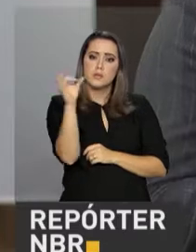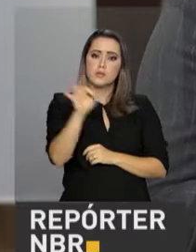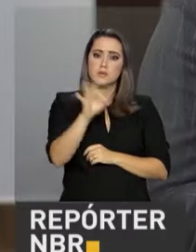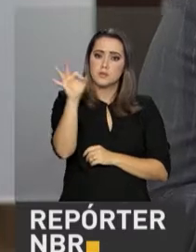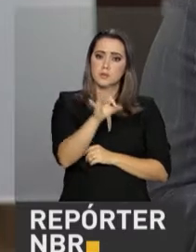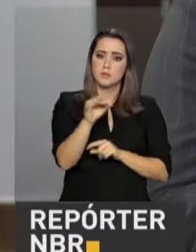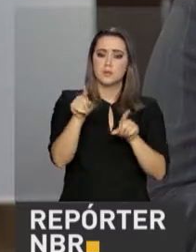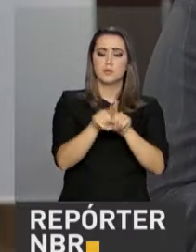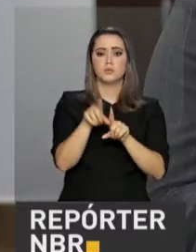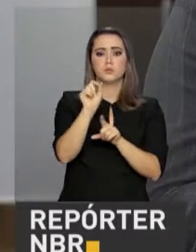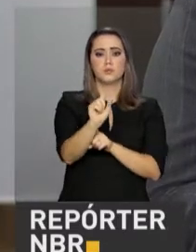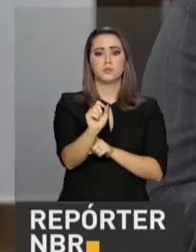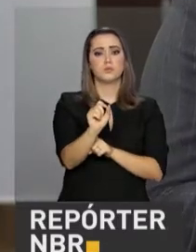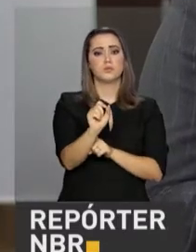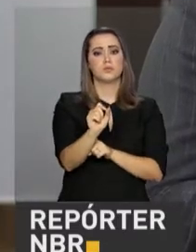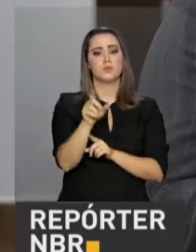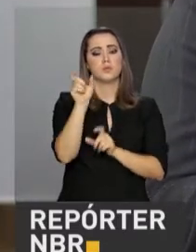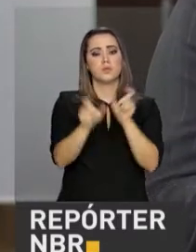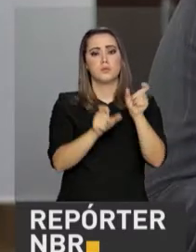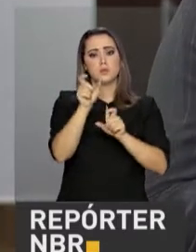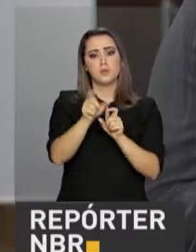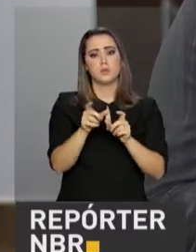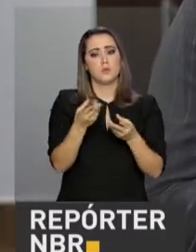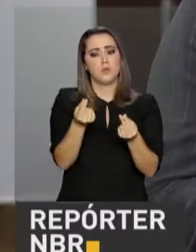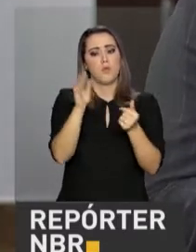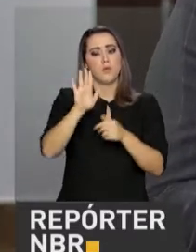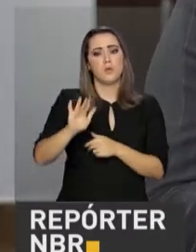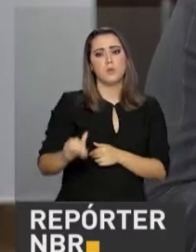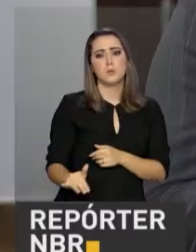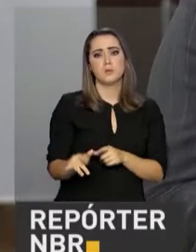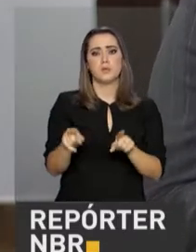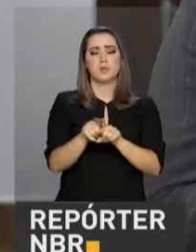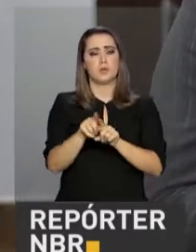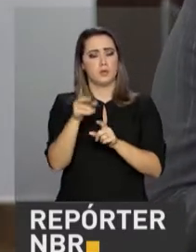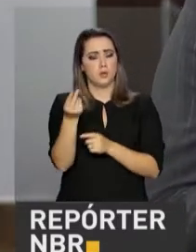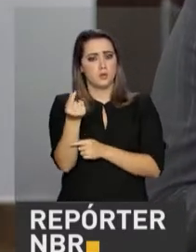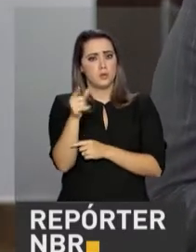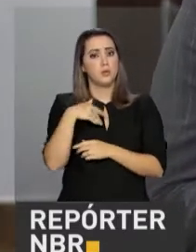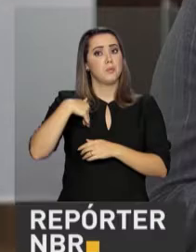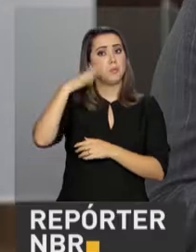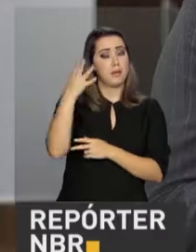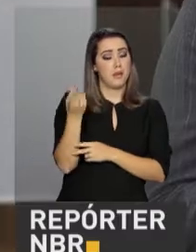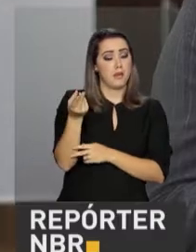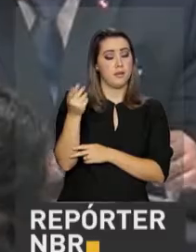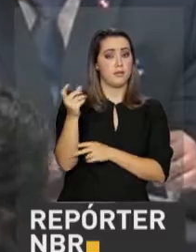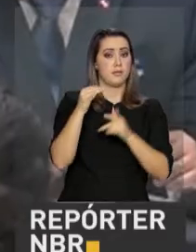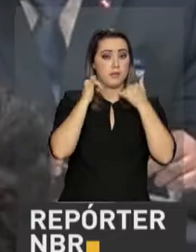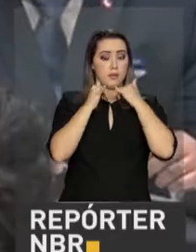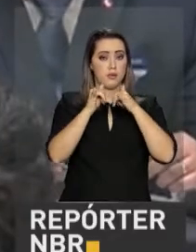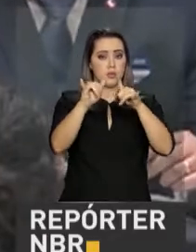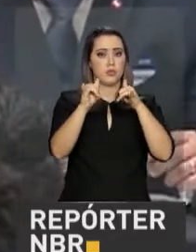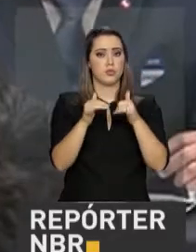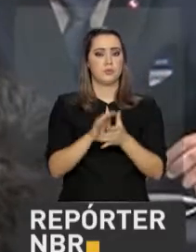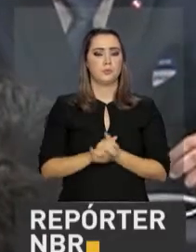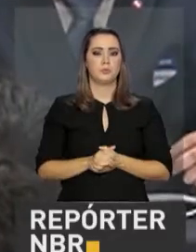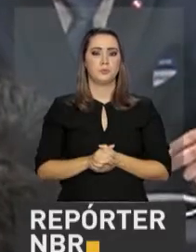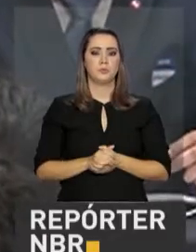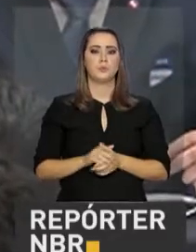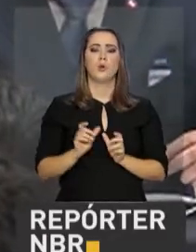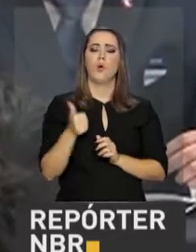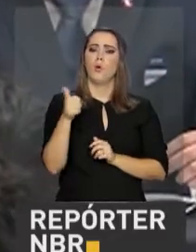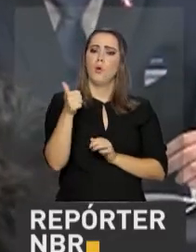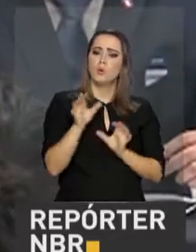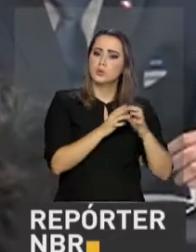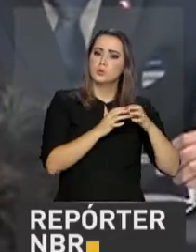40,46%, o que significa que o consumidor vai pagar menos que o previsto para ter mais energia. Foram negociados os 11